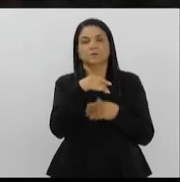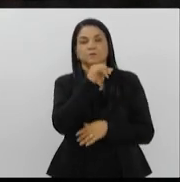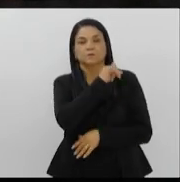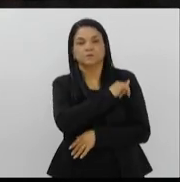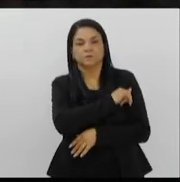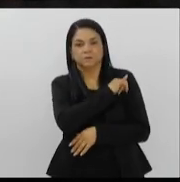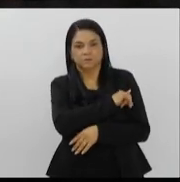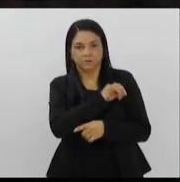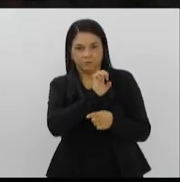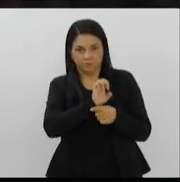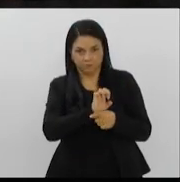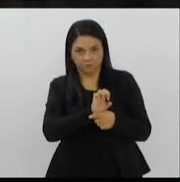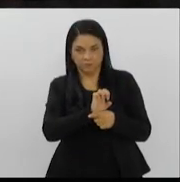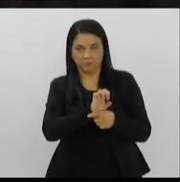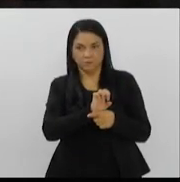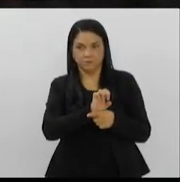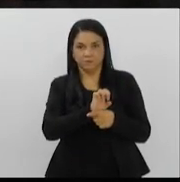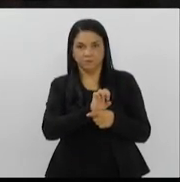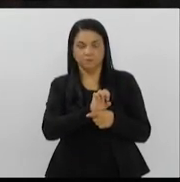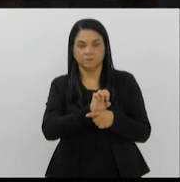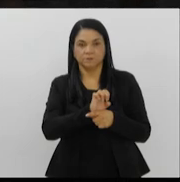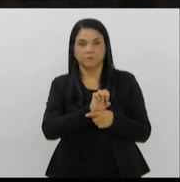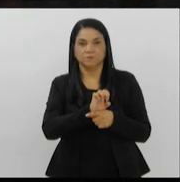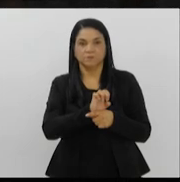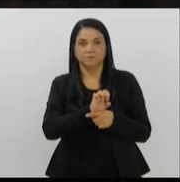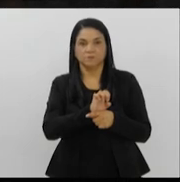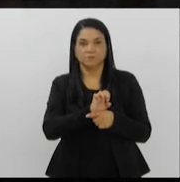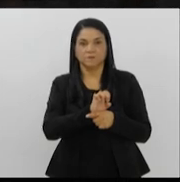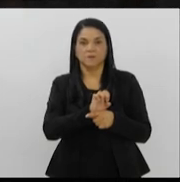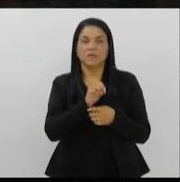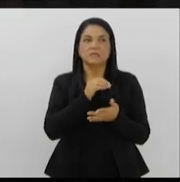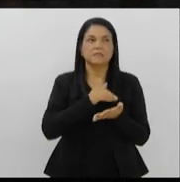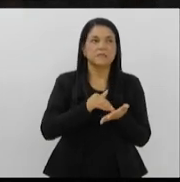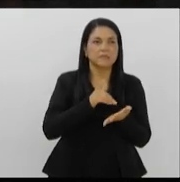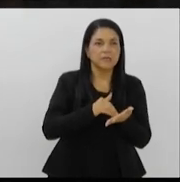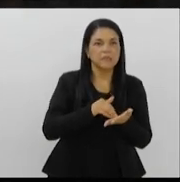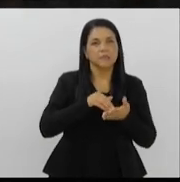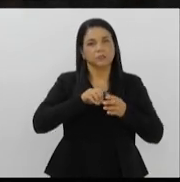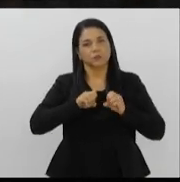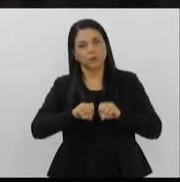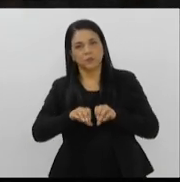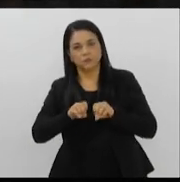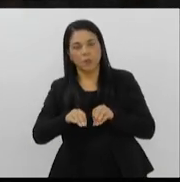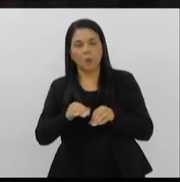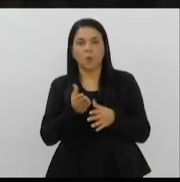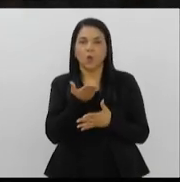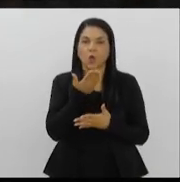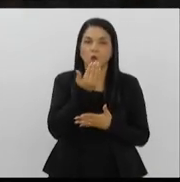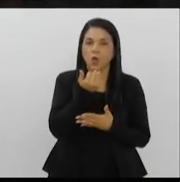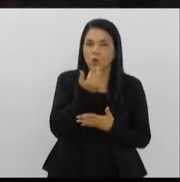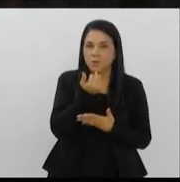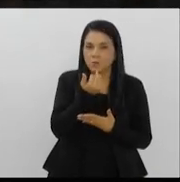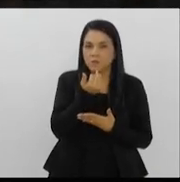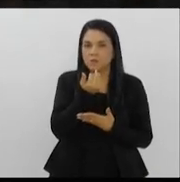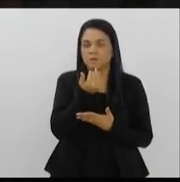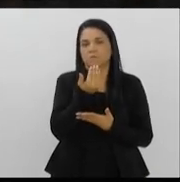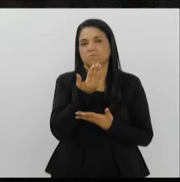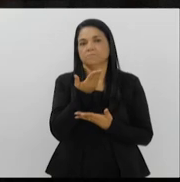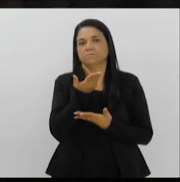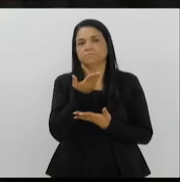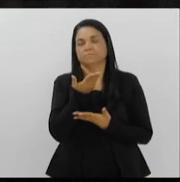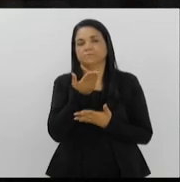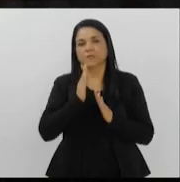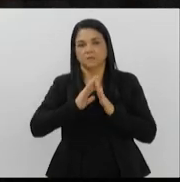Janeiro, seja na Secretaria de Educação, na merenda escolar, seja na